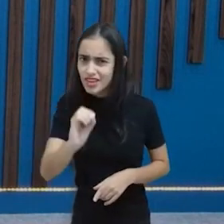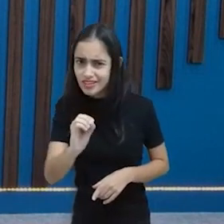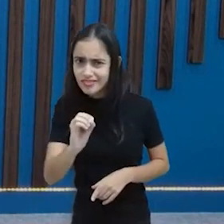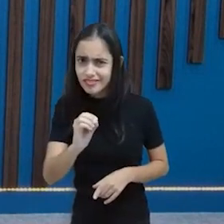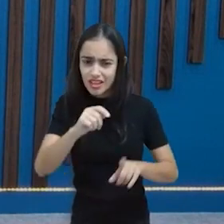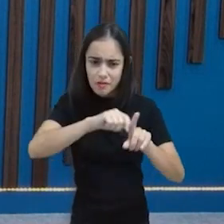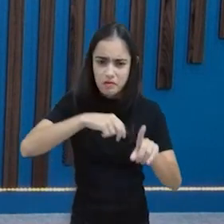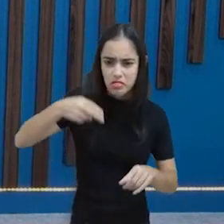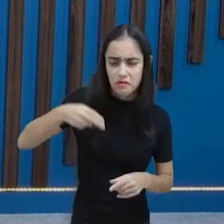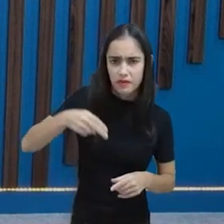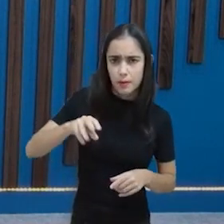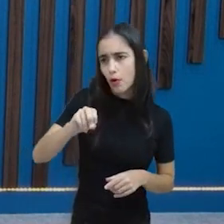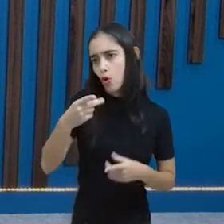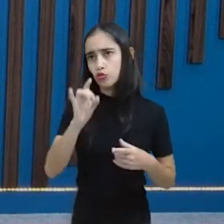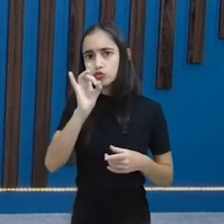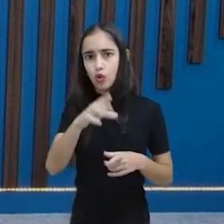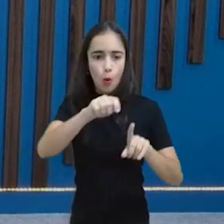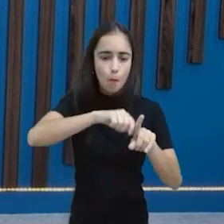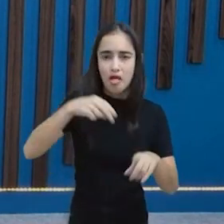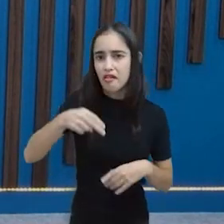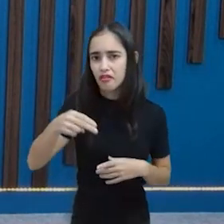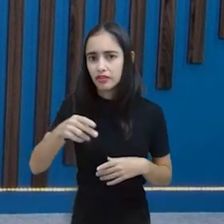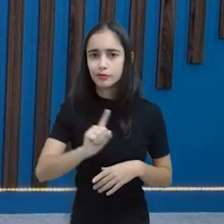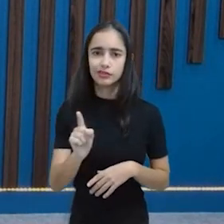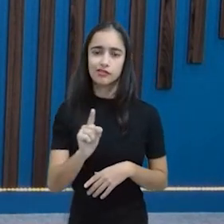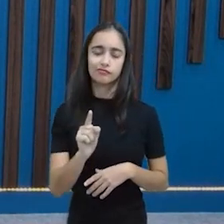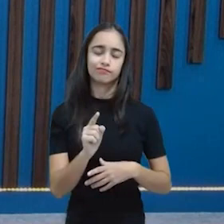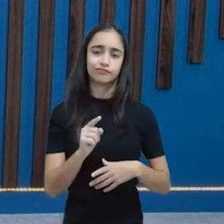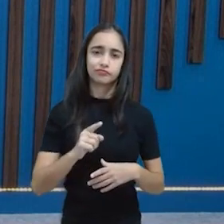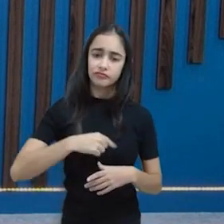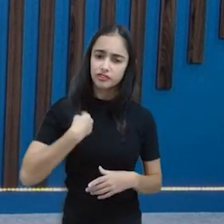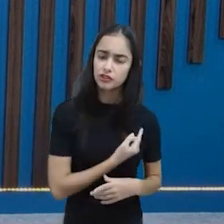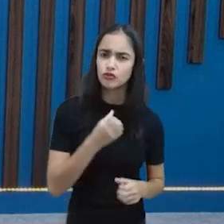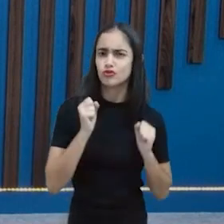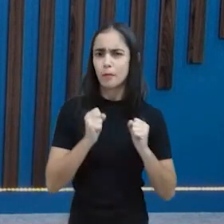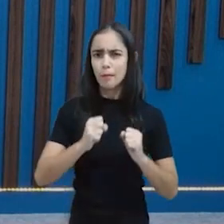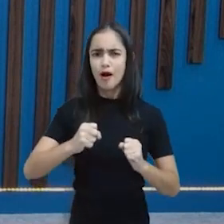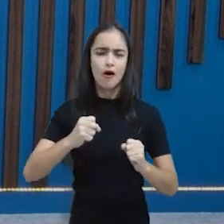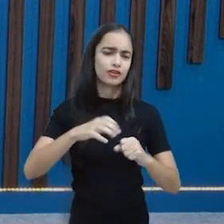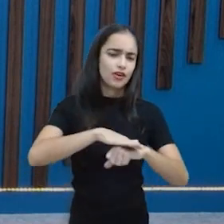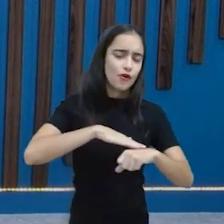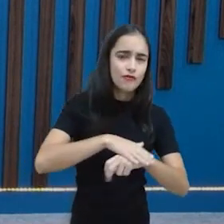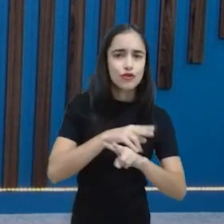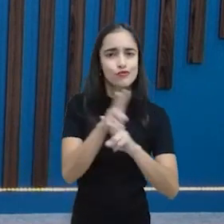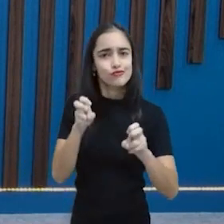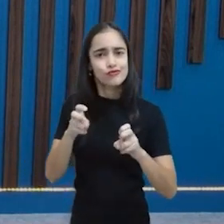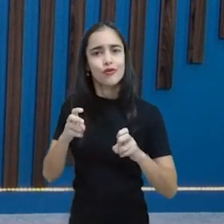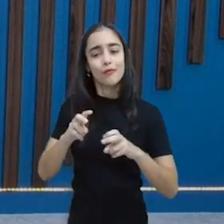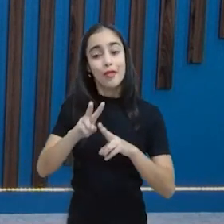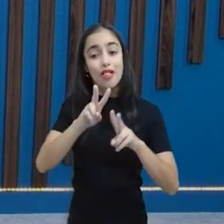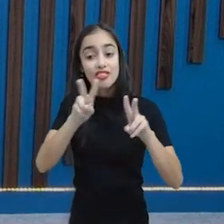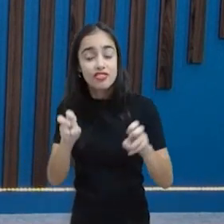mês de novembro, né, para que a gente possa refletir sobre uma temática tão importante, uma temática que permeia a